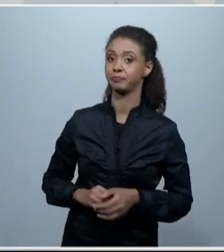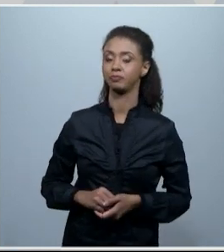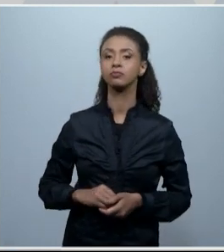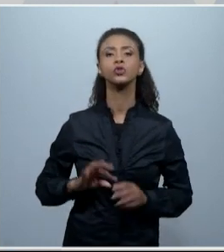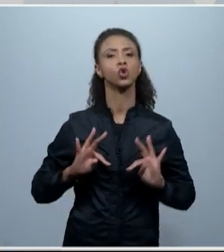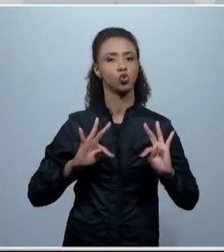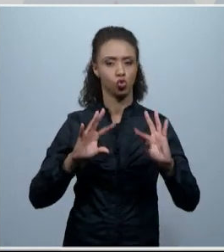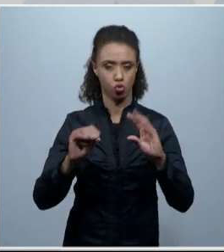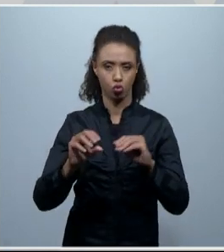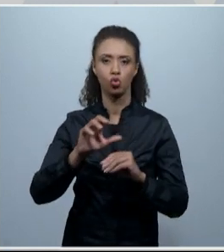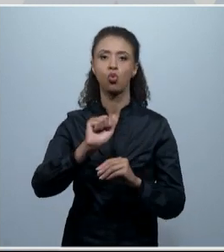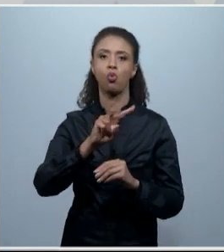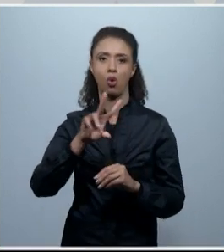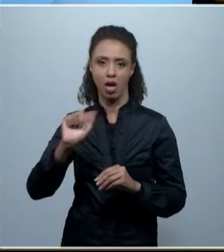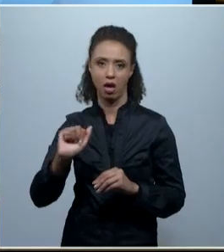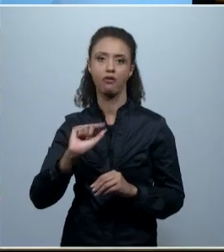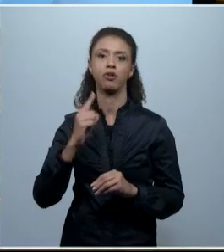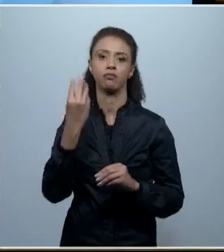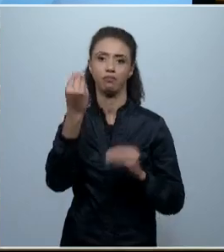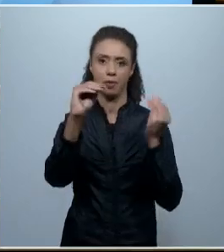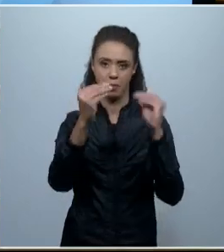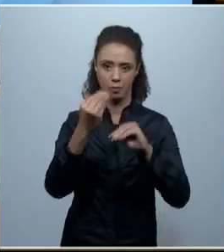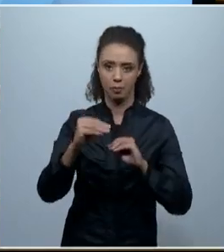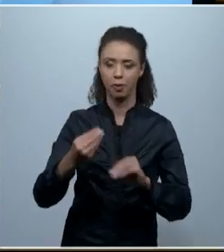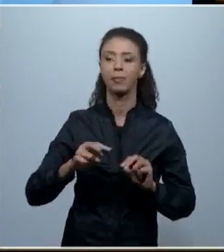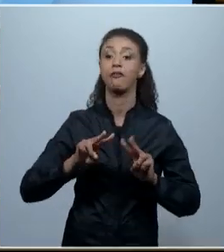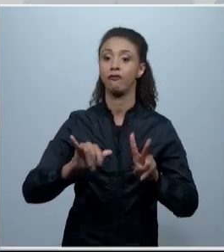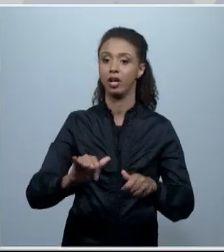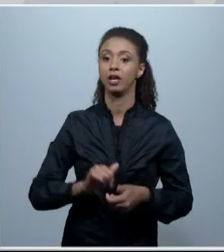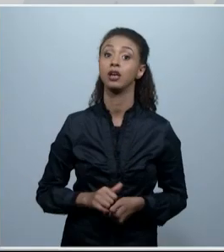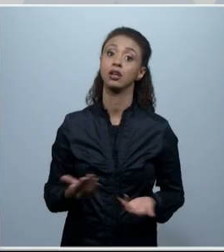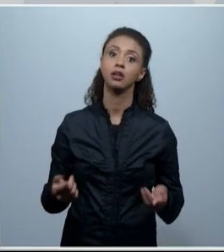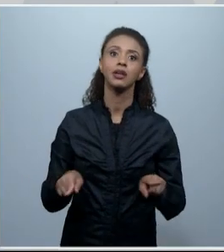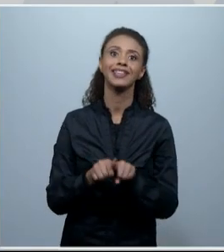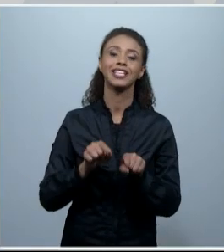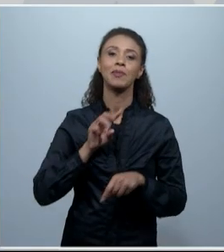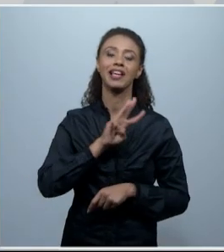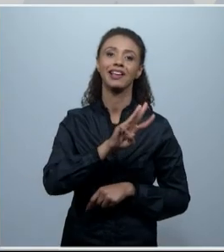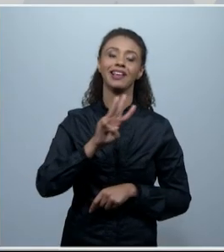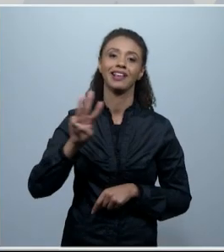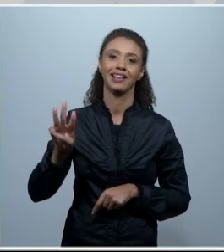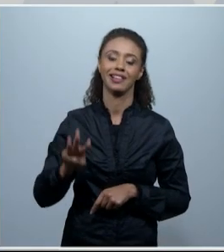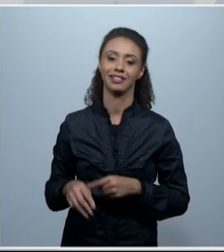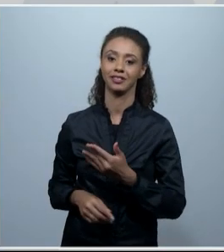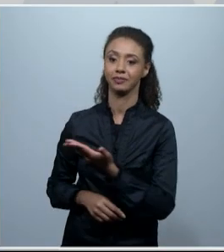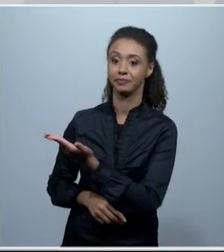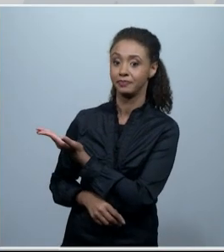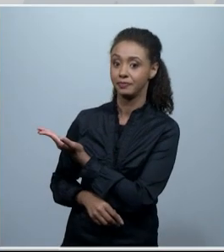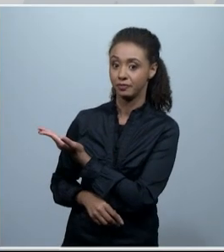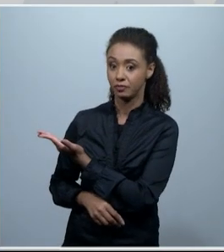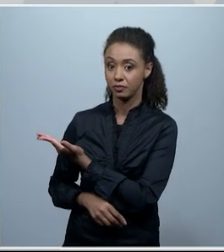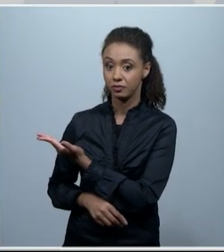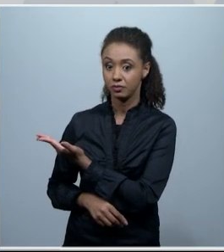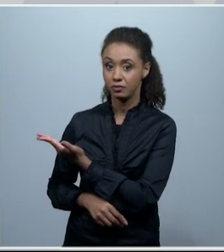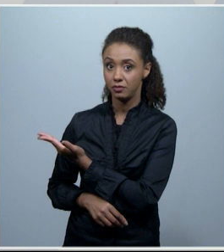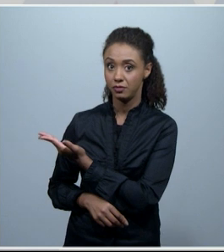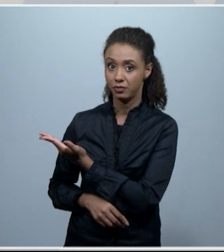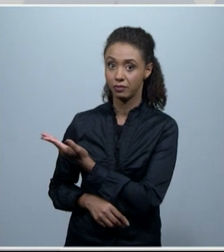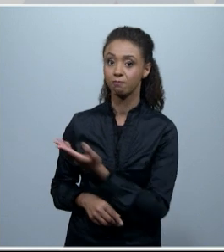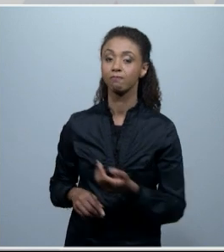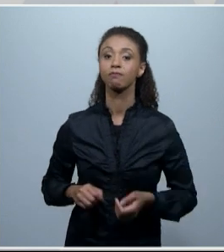ser disponibilizado no ava e tem o endereço acho que o mais importante pra vocês é acessar o site neowin